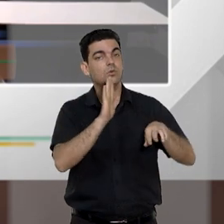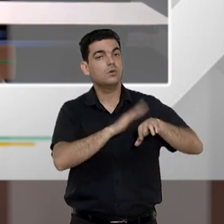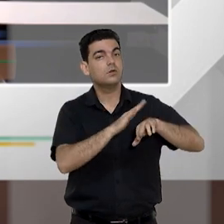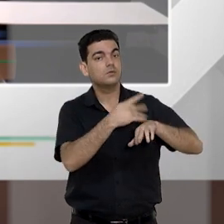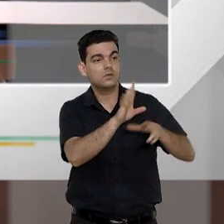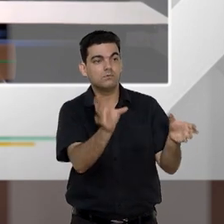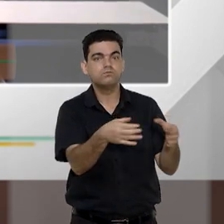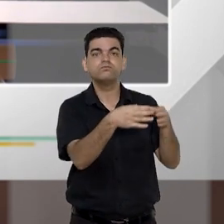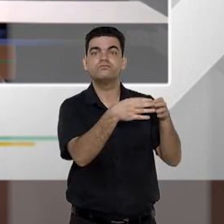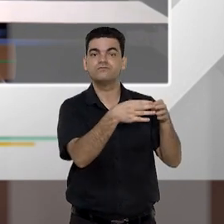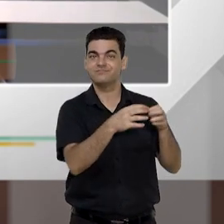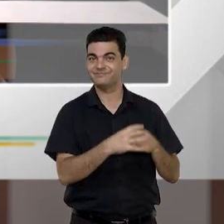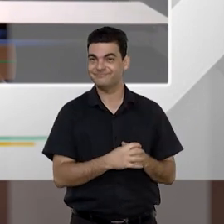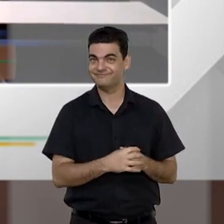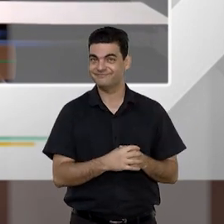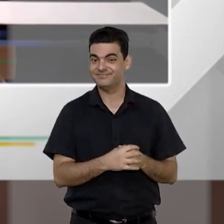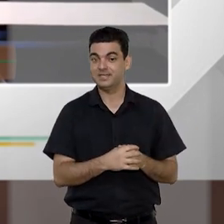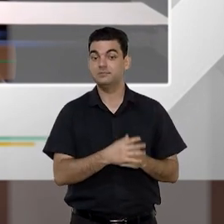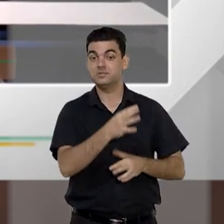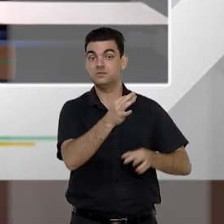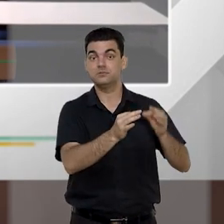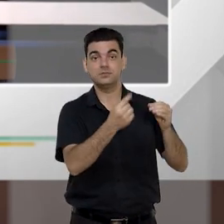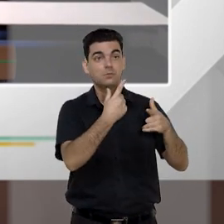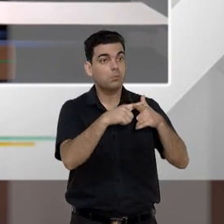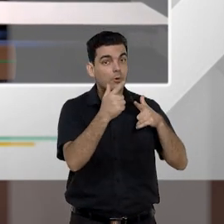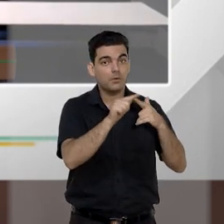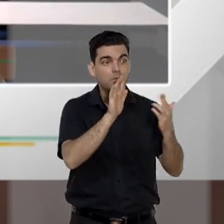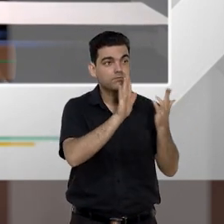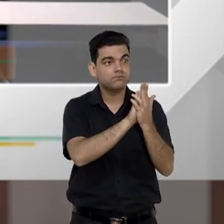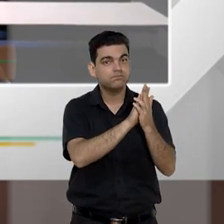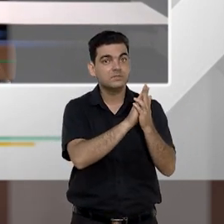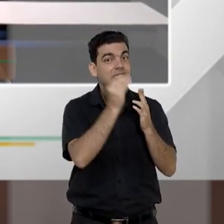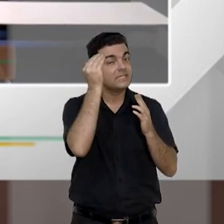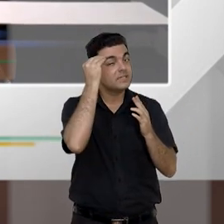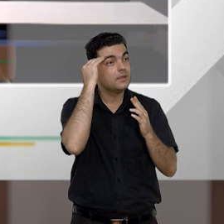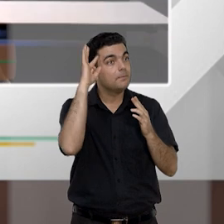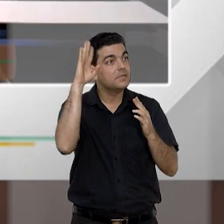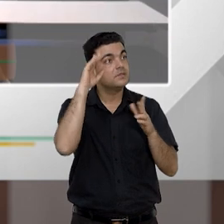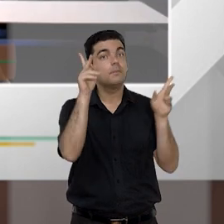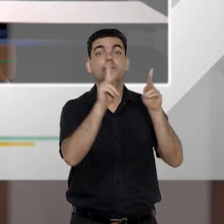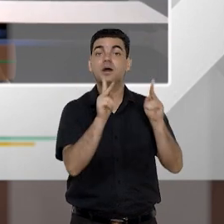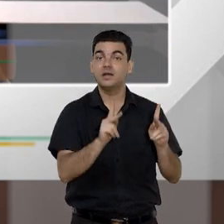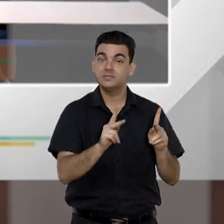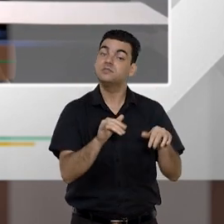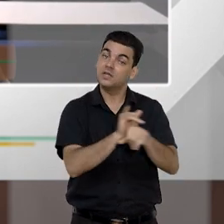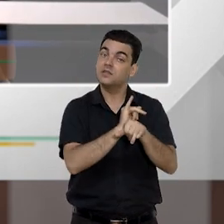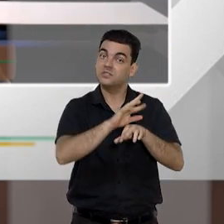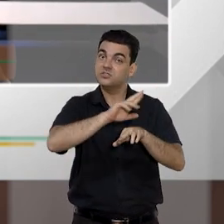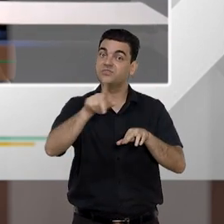a autocomposição, né? Você sempre tem que ter a resolução de conflitos por meios